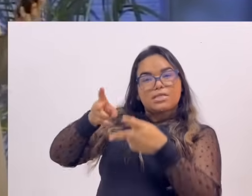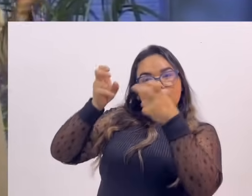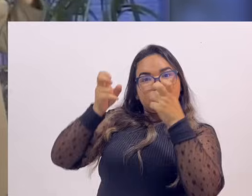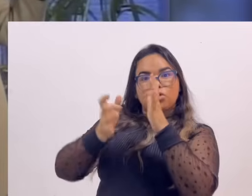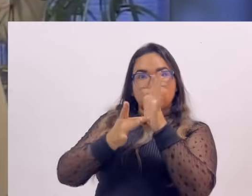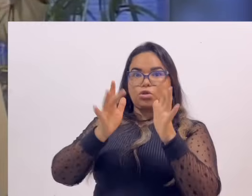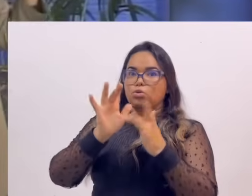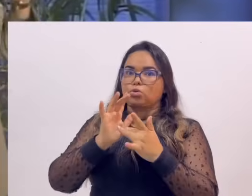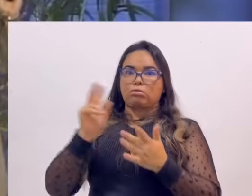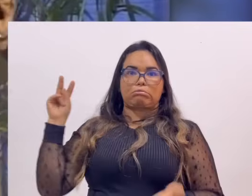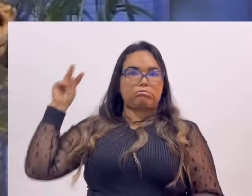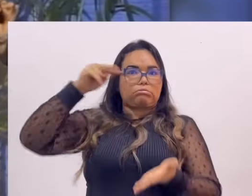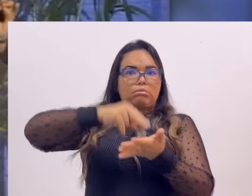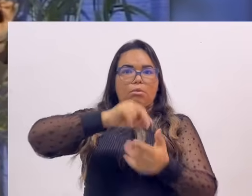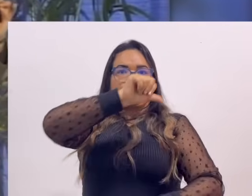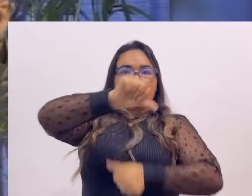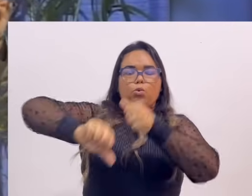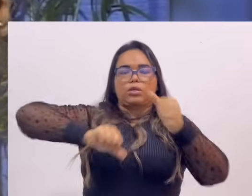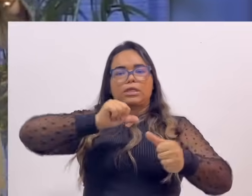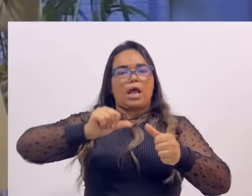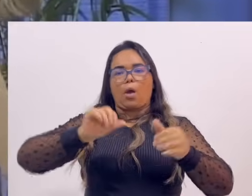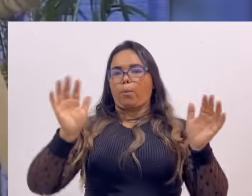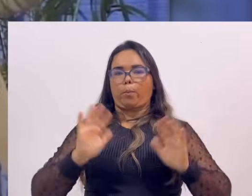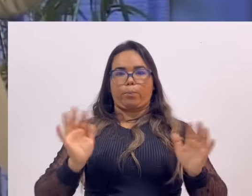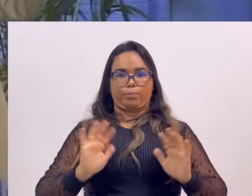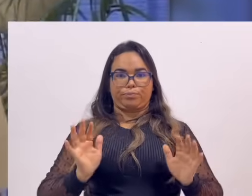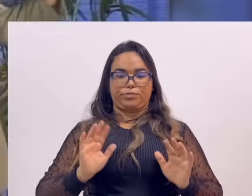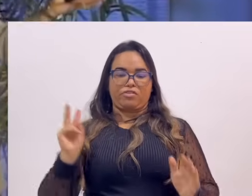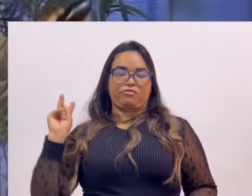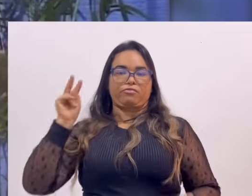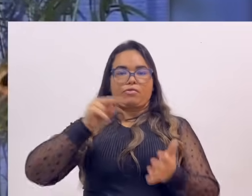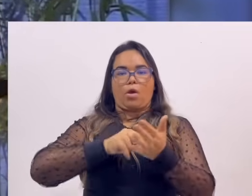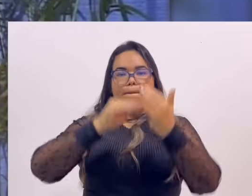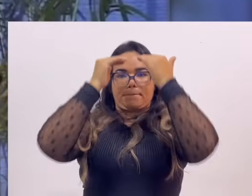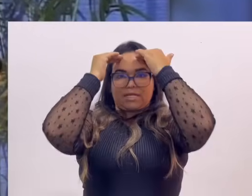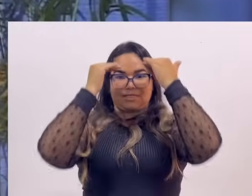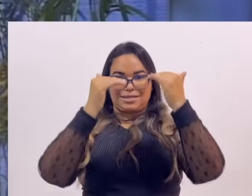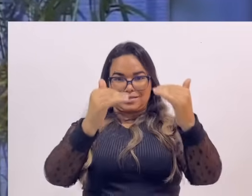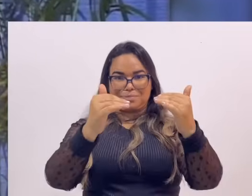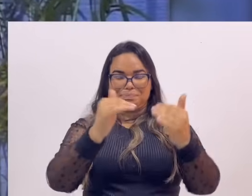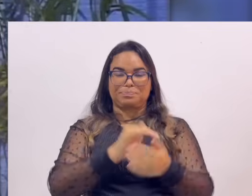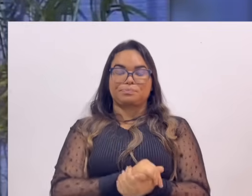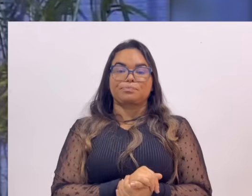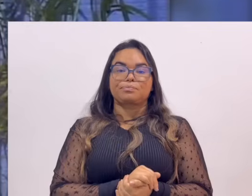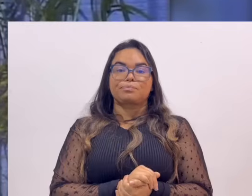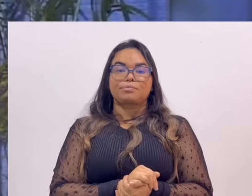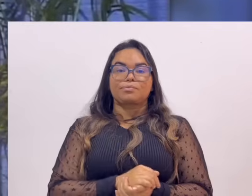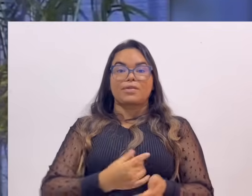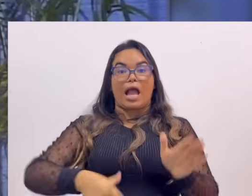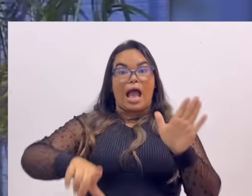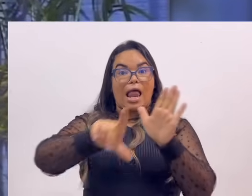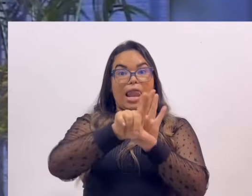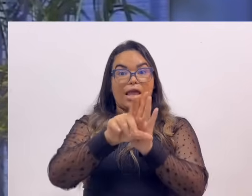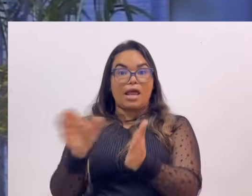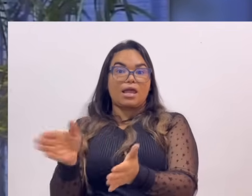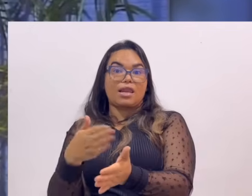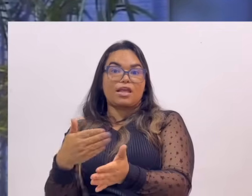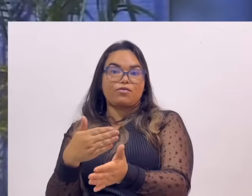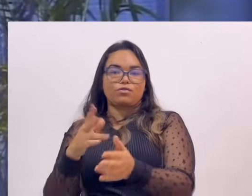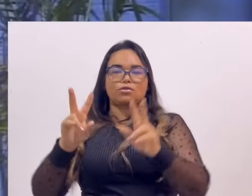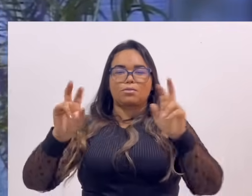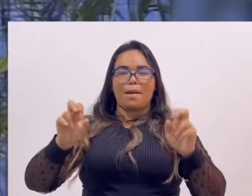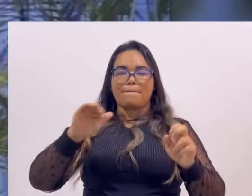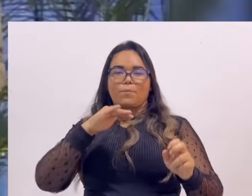vai ver que ele não veio mudar nada. Ele veio cumprir. Aqui está o cumprimento da lei cerimonial e ele é a